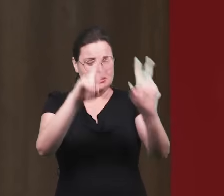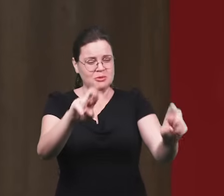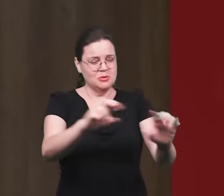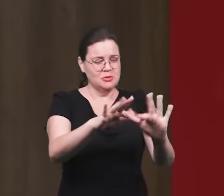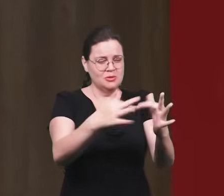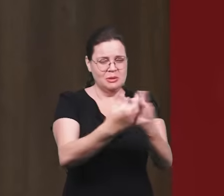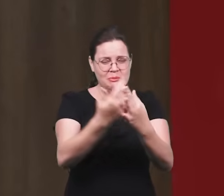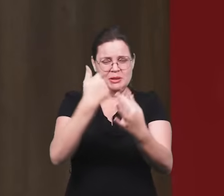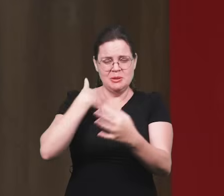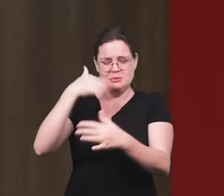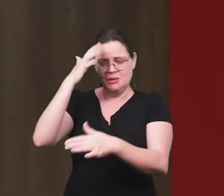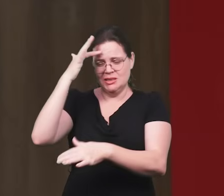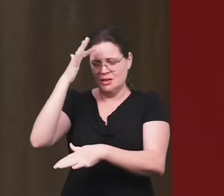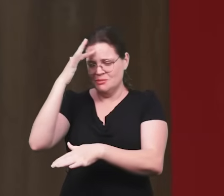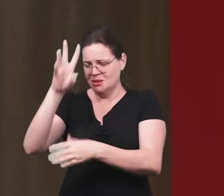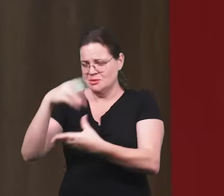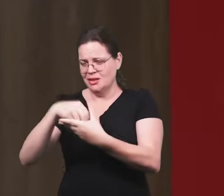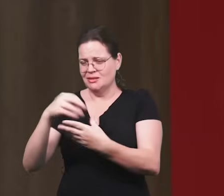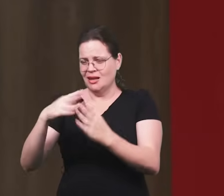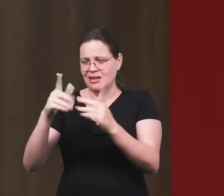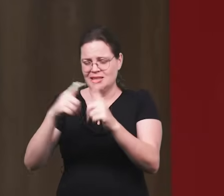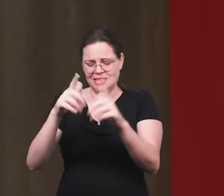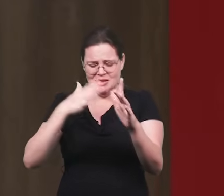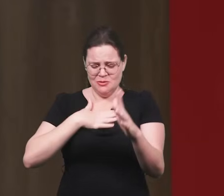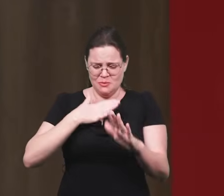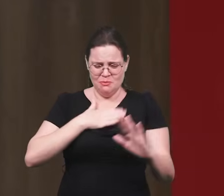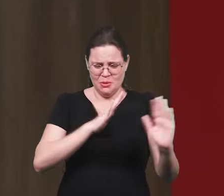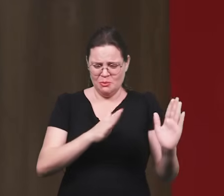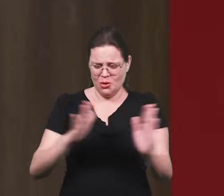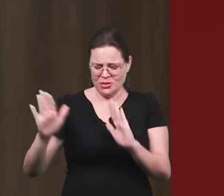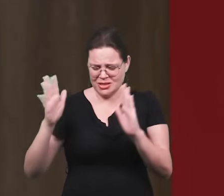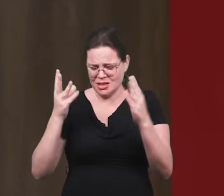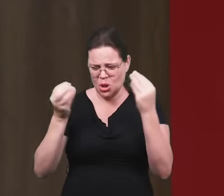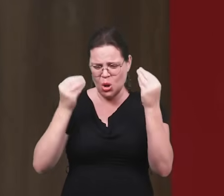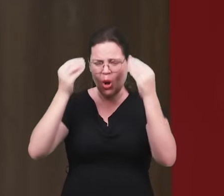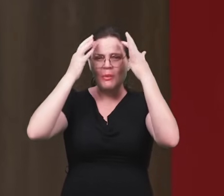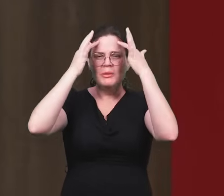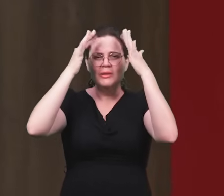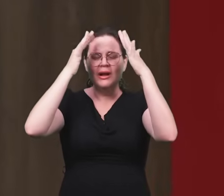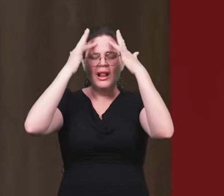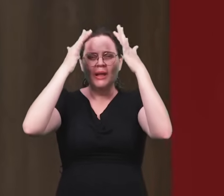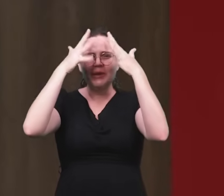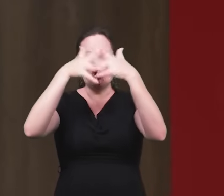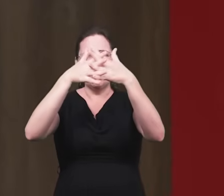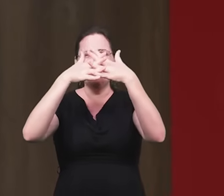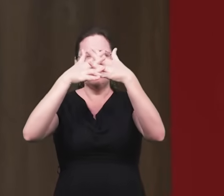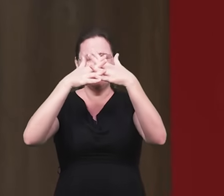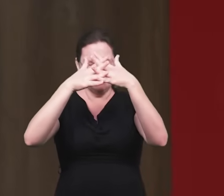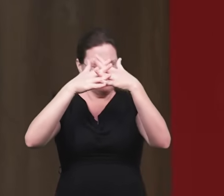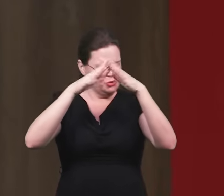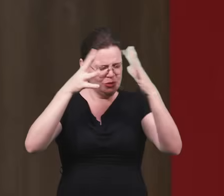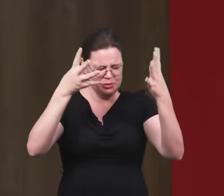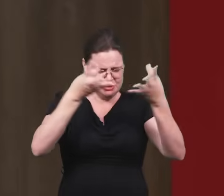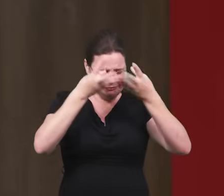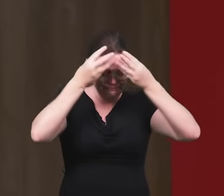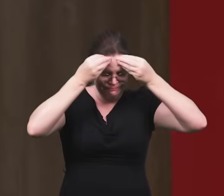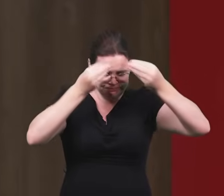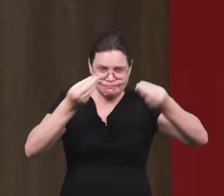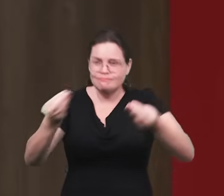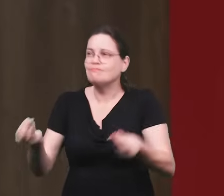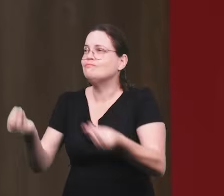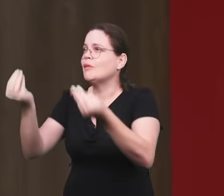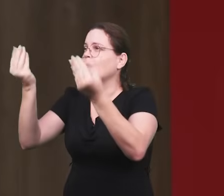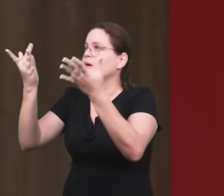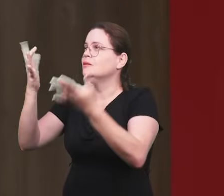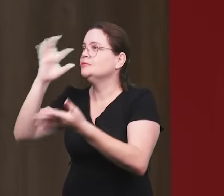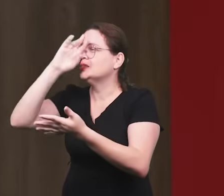que você pensa, a obra de Deus, em relação ao seu processo de salvação, é hora de depositar tudo no altar do Senhor. O Espírito